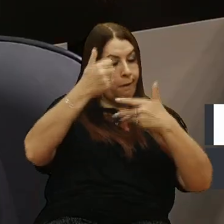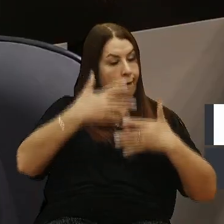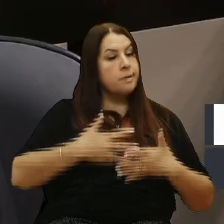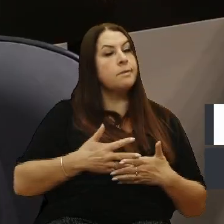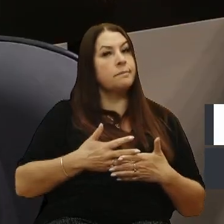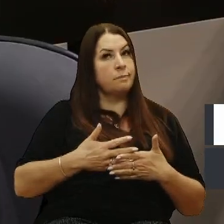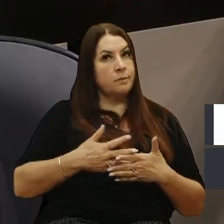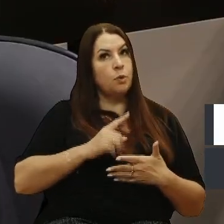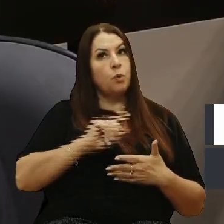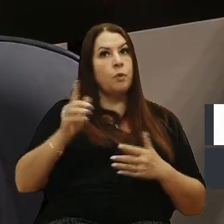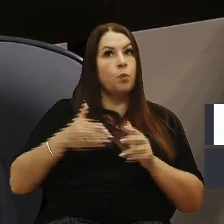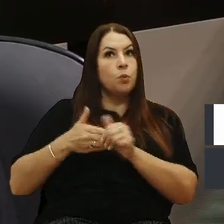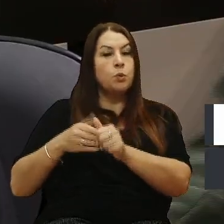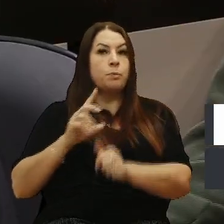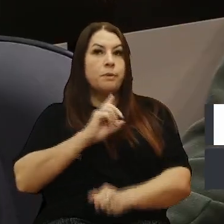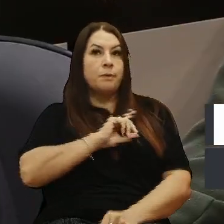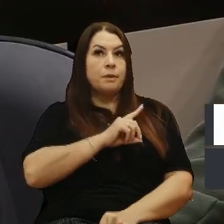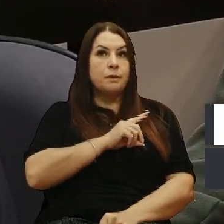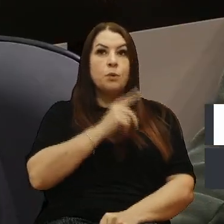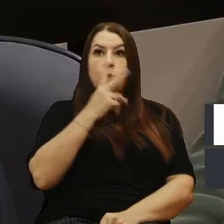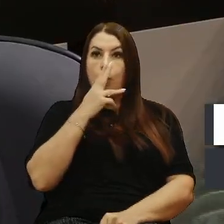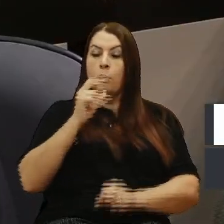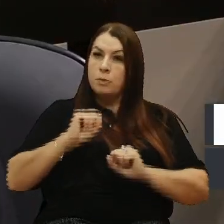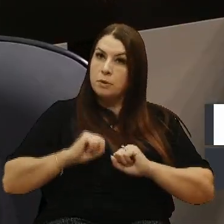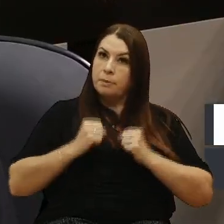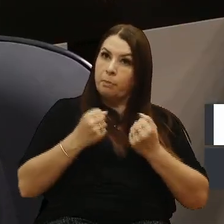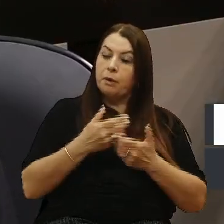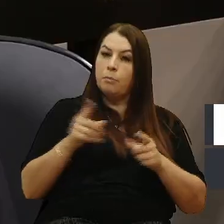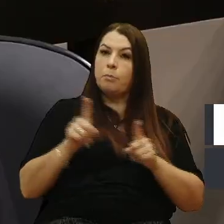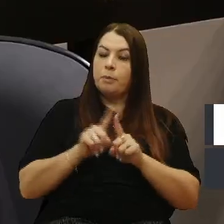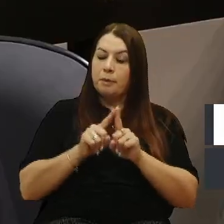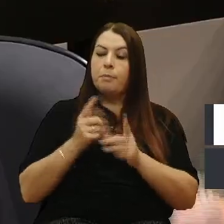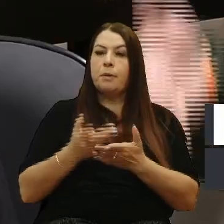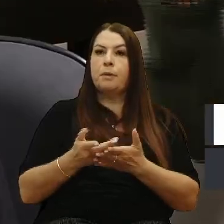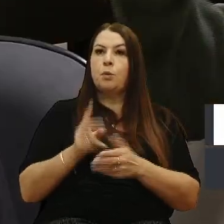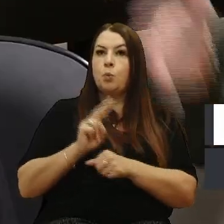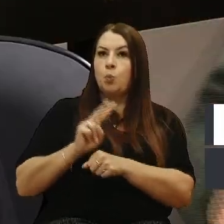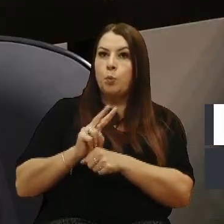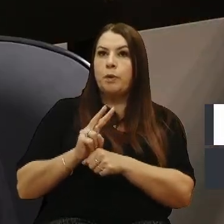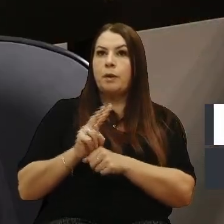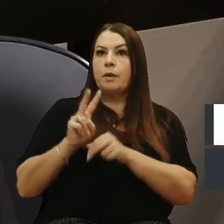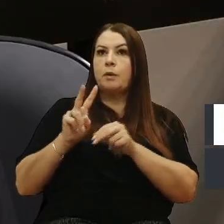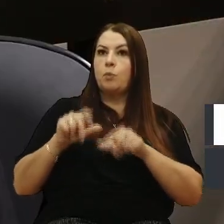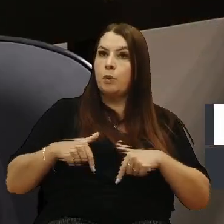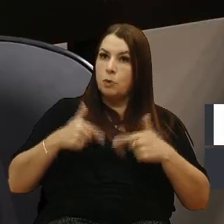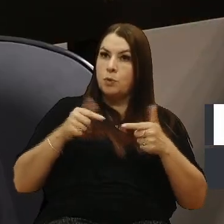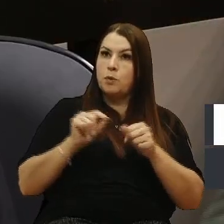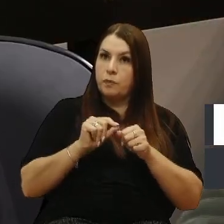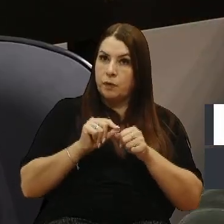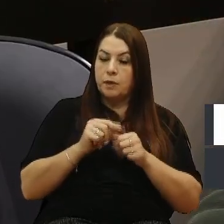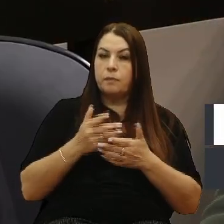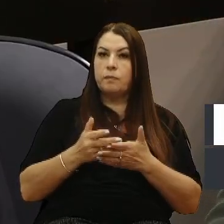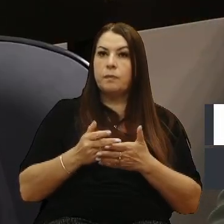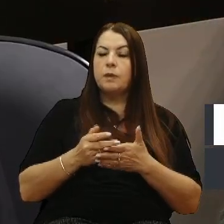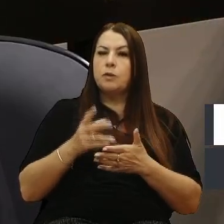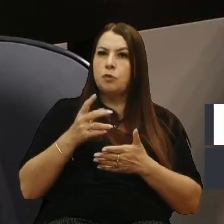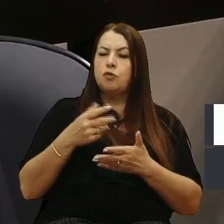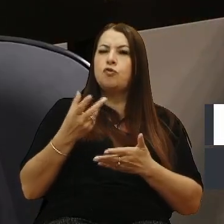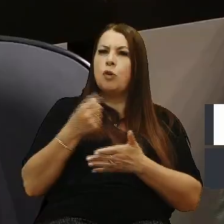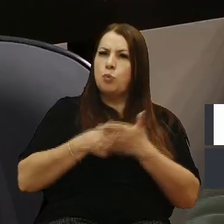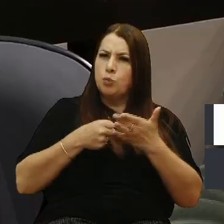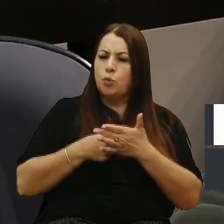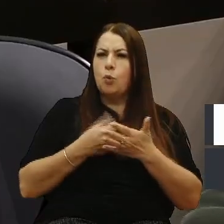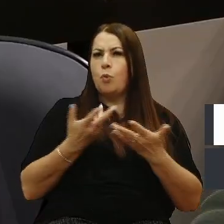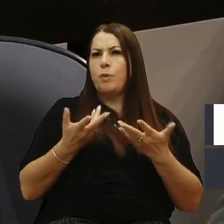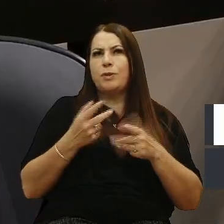até conduzido para a delegacia. Esse mesmo empenho para também cuidar de ações como o senhor falou, né? A gente já lutou contra isso, esse tipo